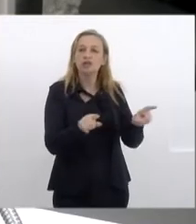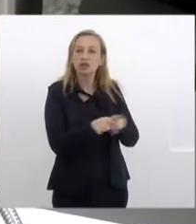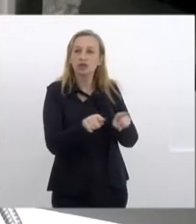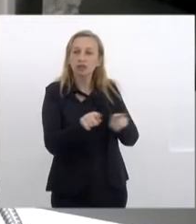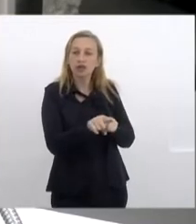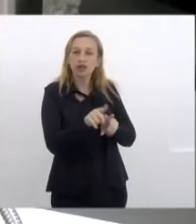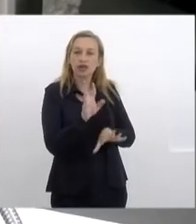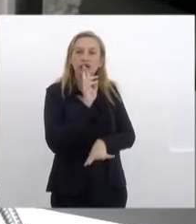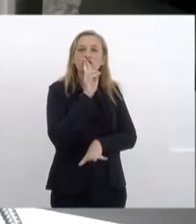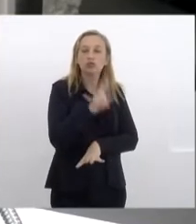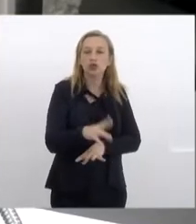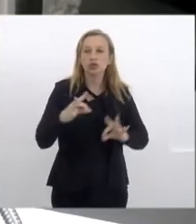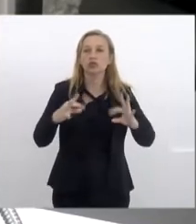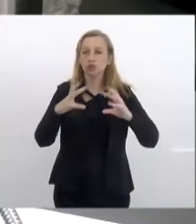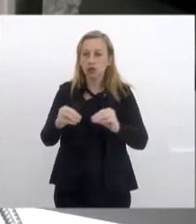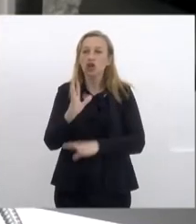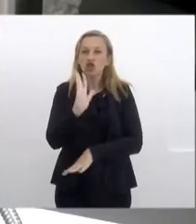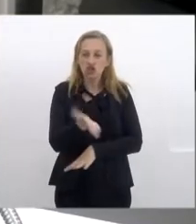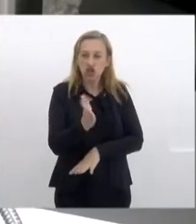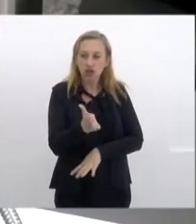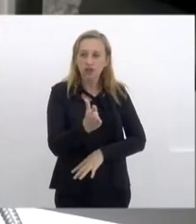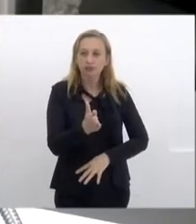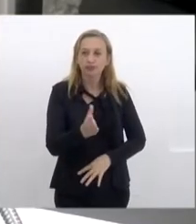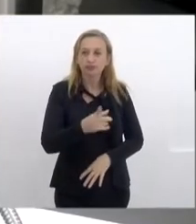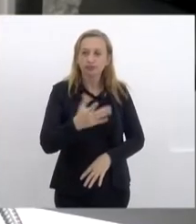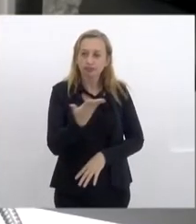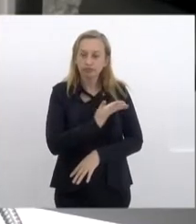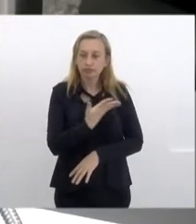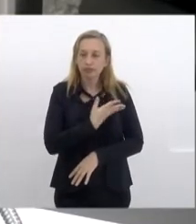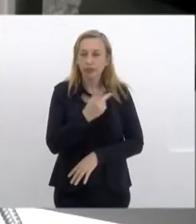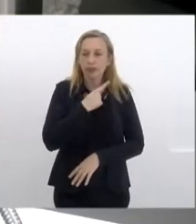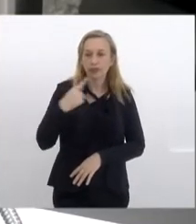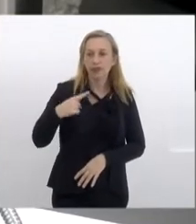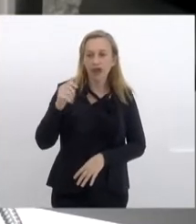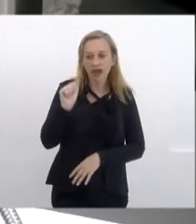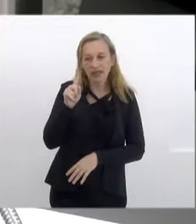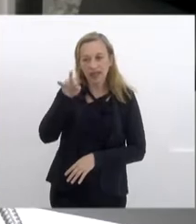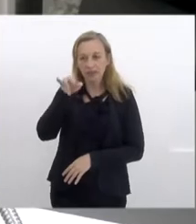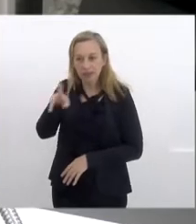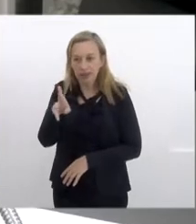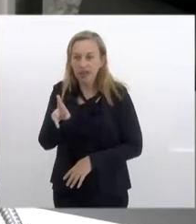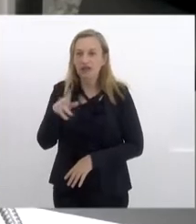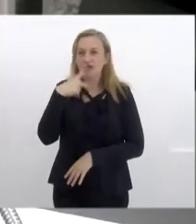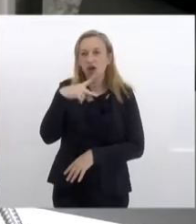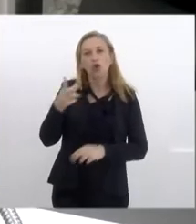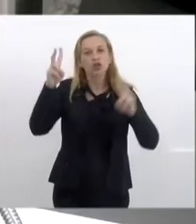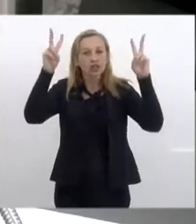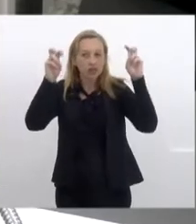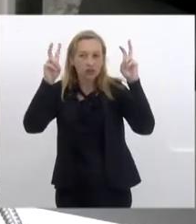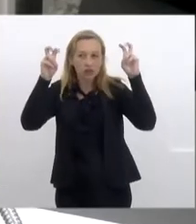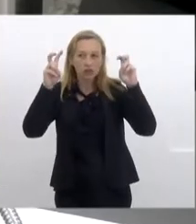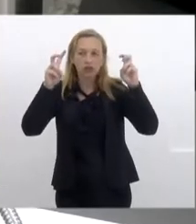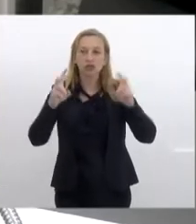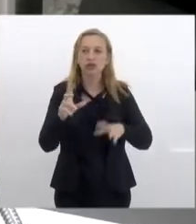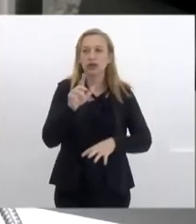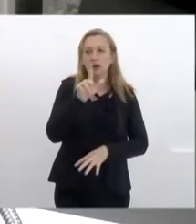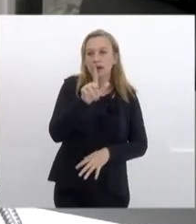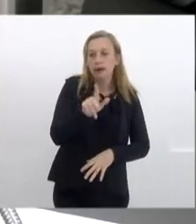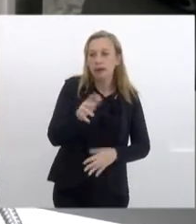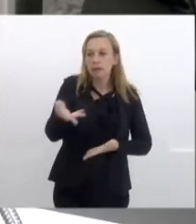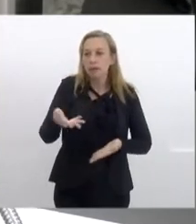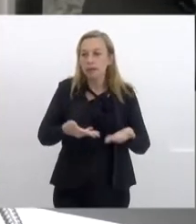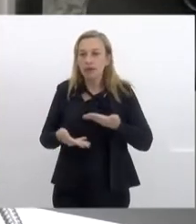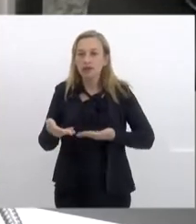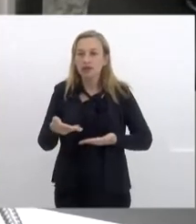estar respondendo. Já que o nosso amigo pastor Ademir, ele colocou essa questão da parceria